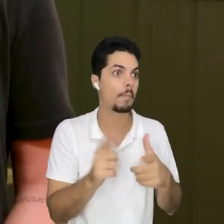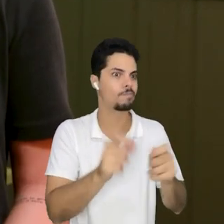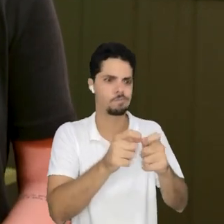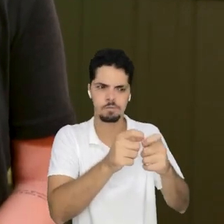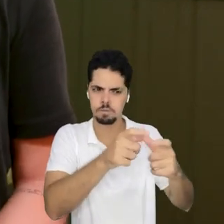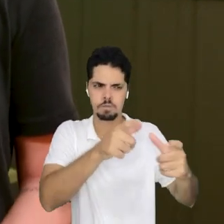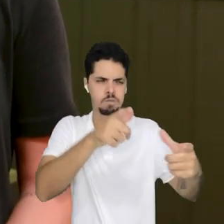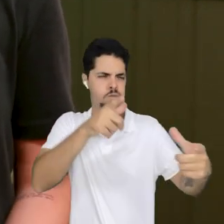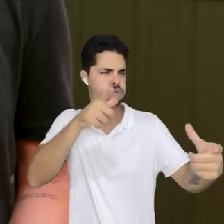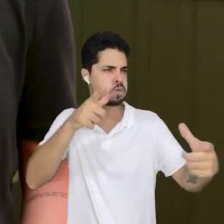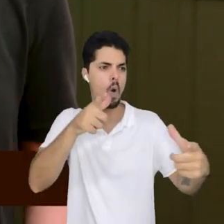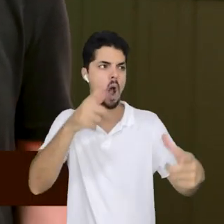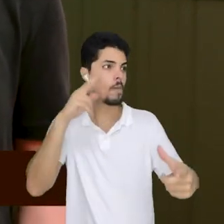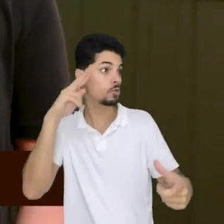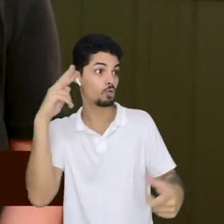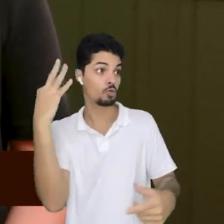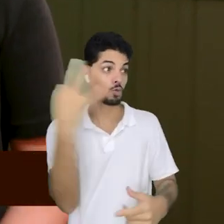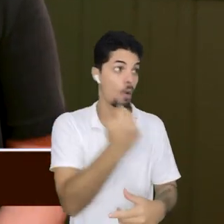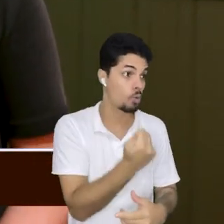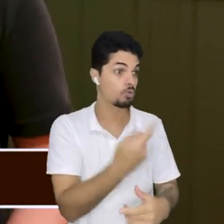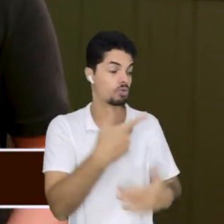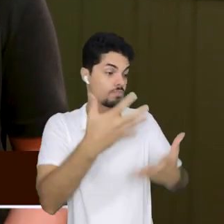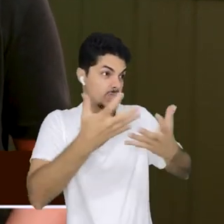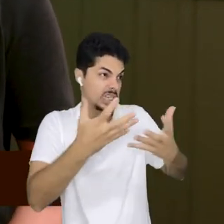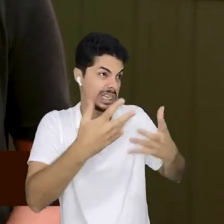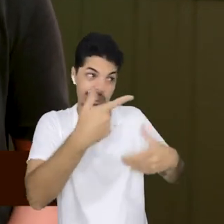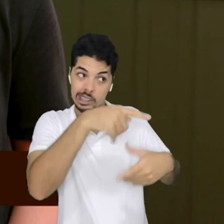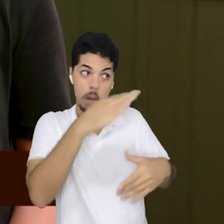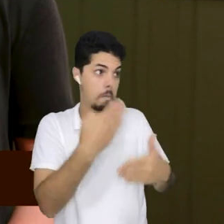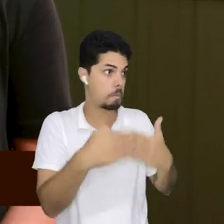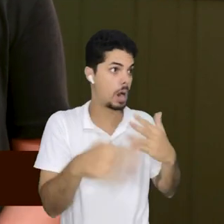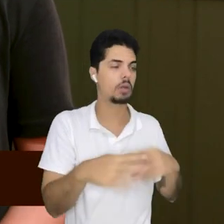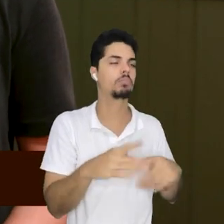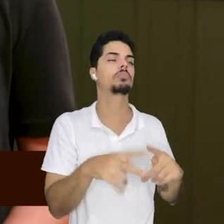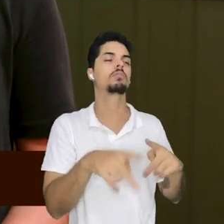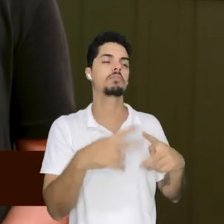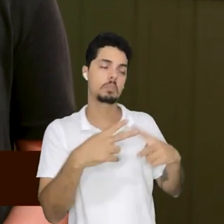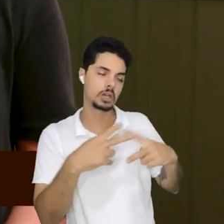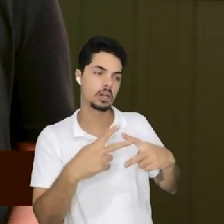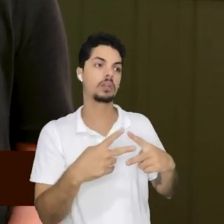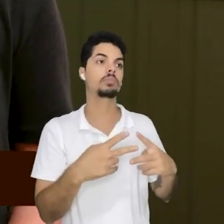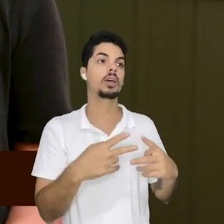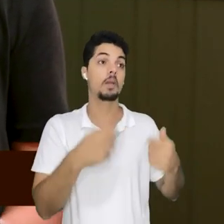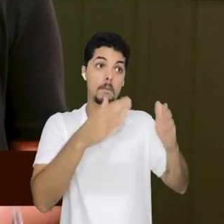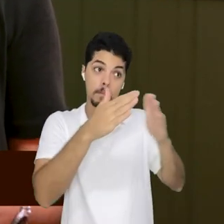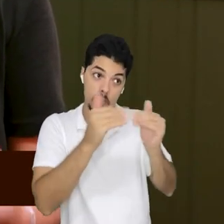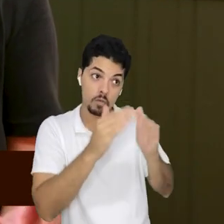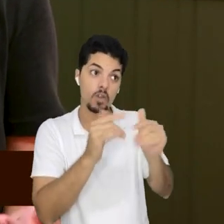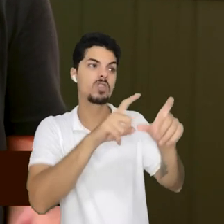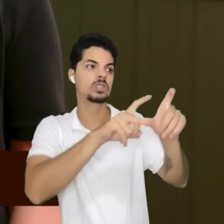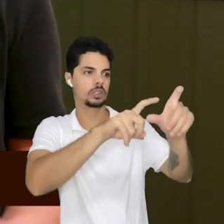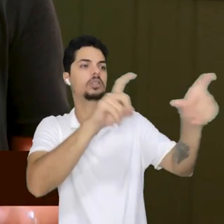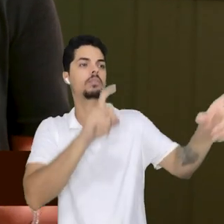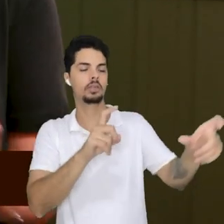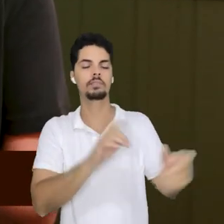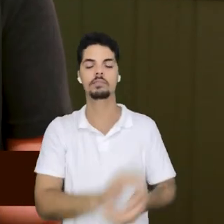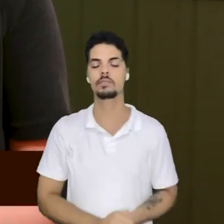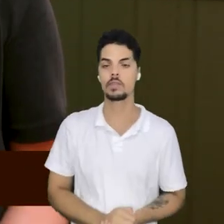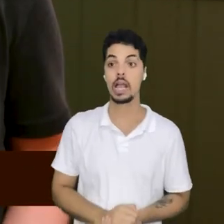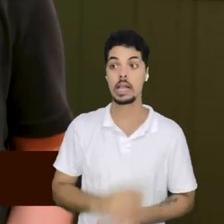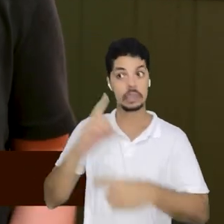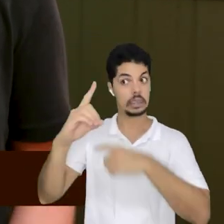ficando crítica. E é aí, em 7 de setembro de 22, que o Dom Pedro I teria proclamado, então,